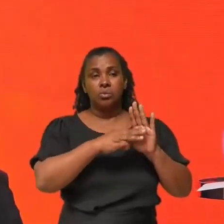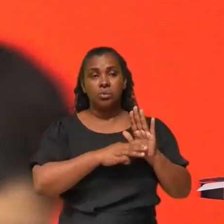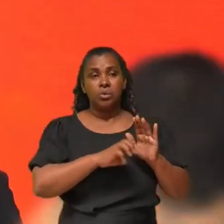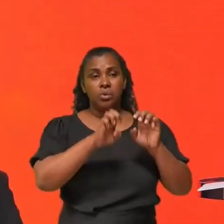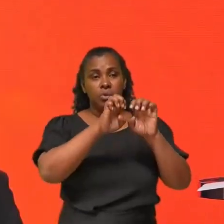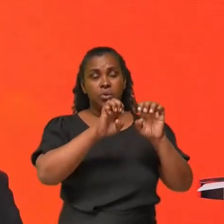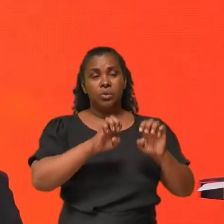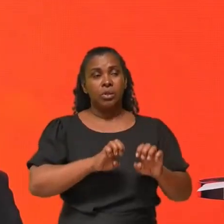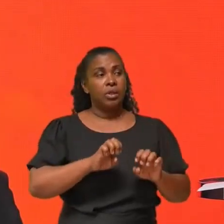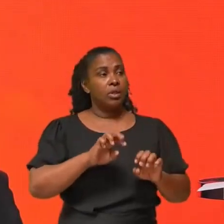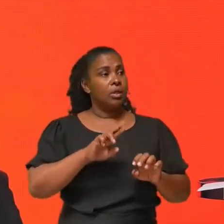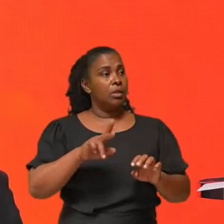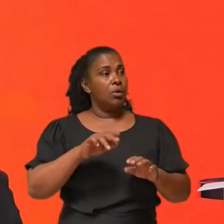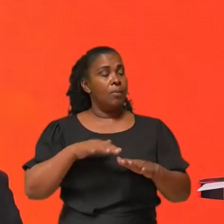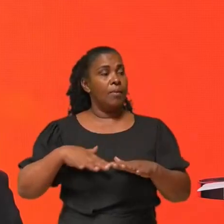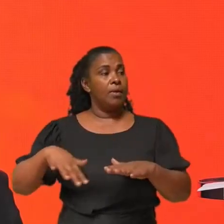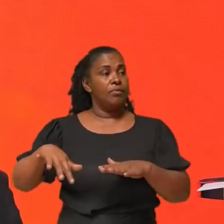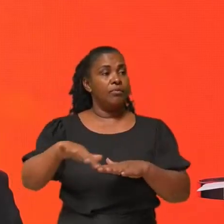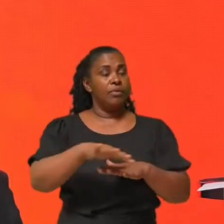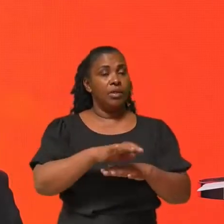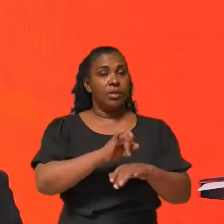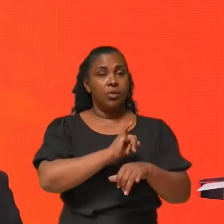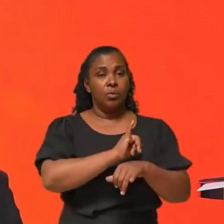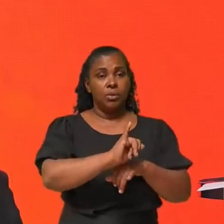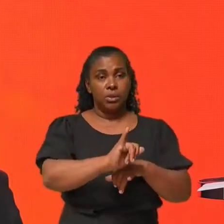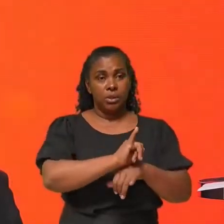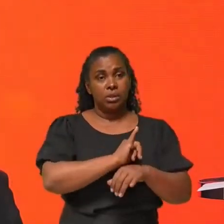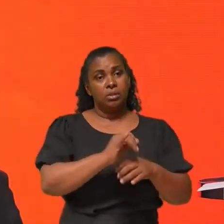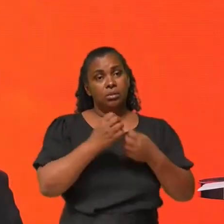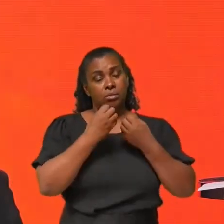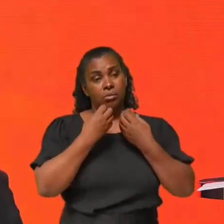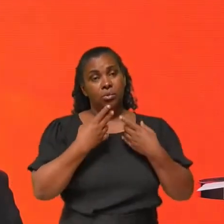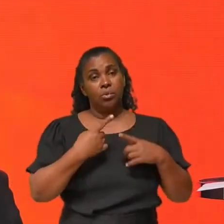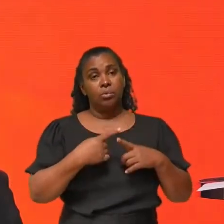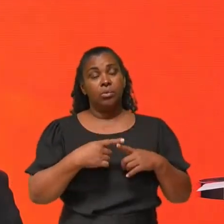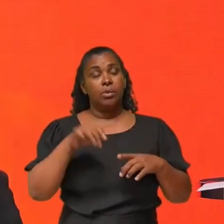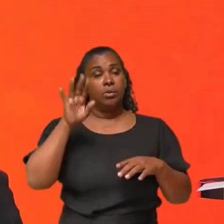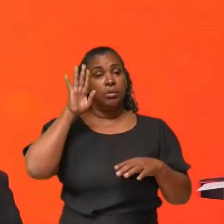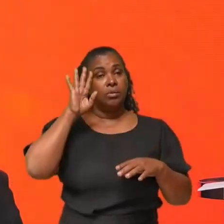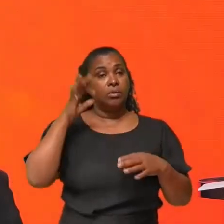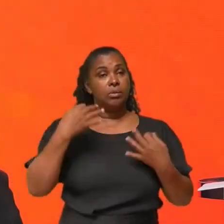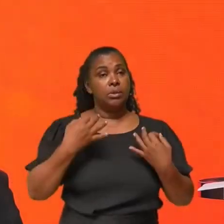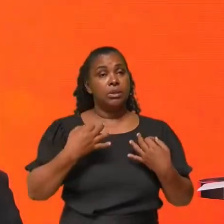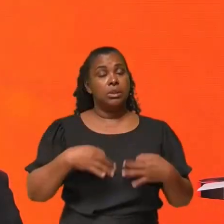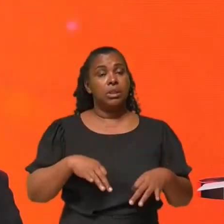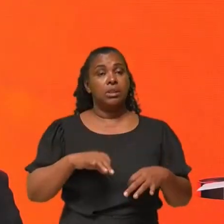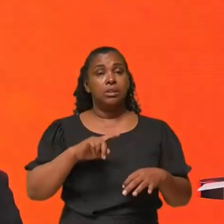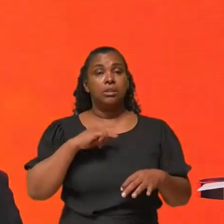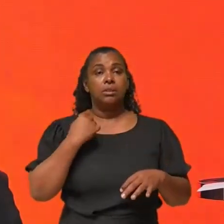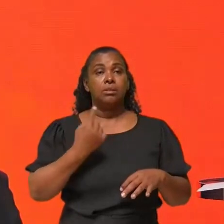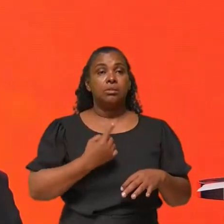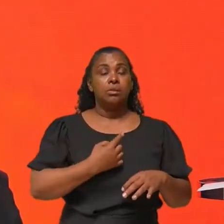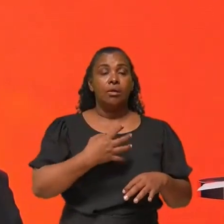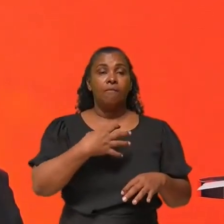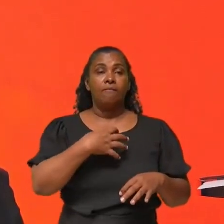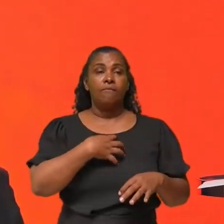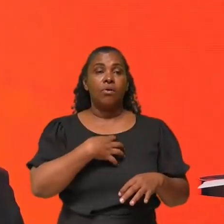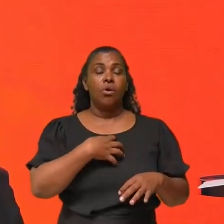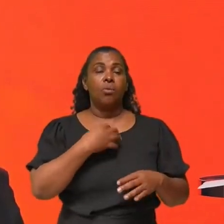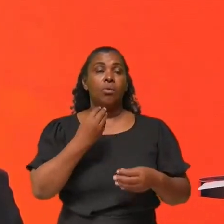tão estratégica, exatamente pela premissa correta, de que, né, a forma como os algoritmos